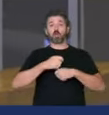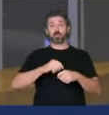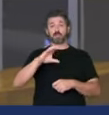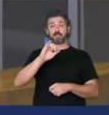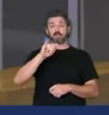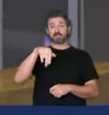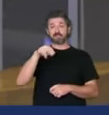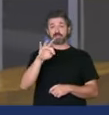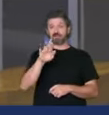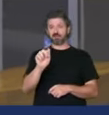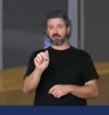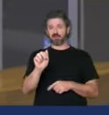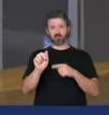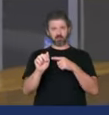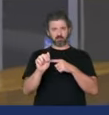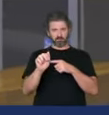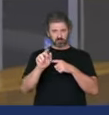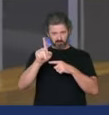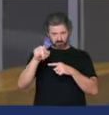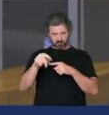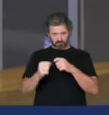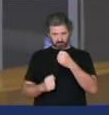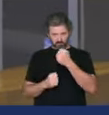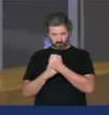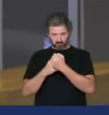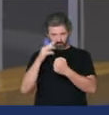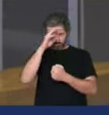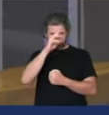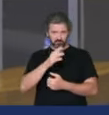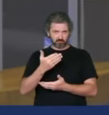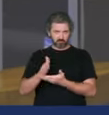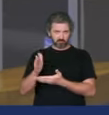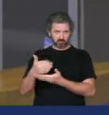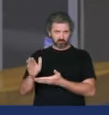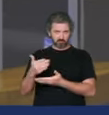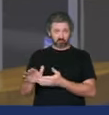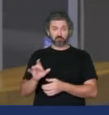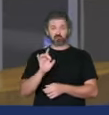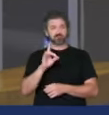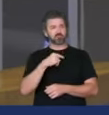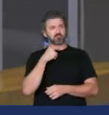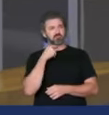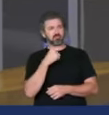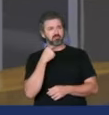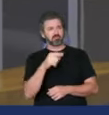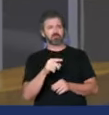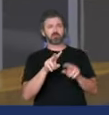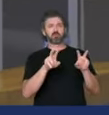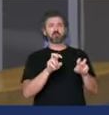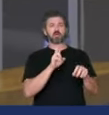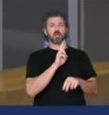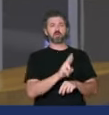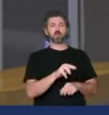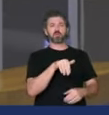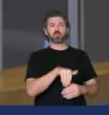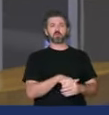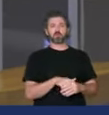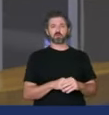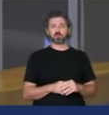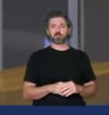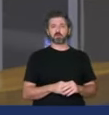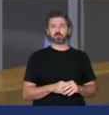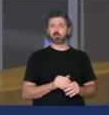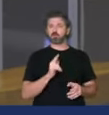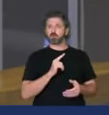friso, não é aliado do presidente Bolsonaro, apenas questionou aquele resultado de que havia